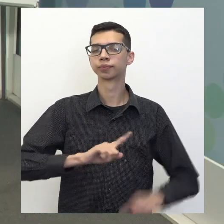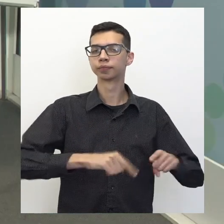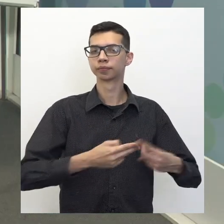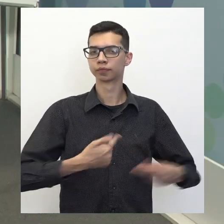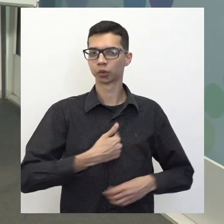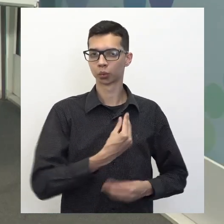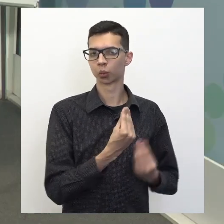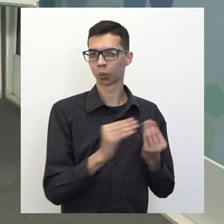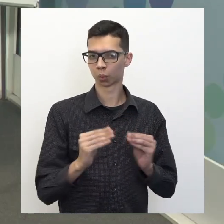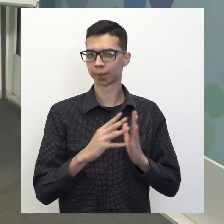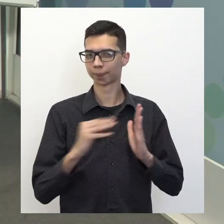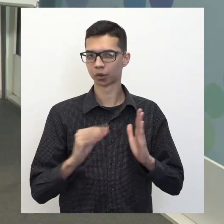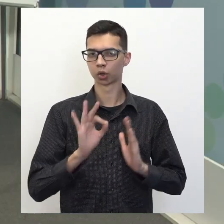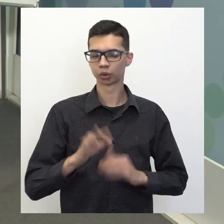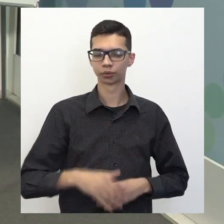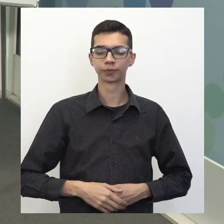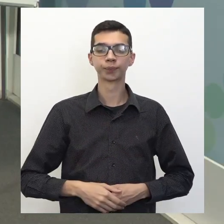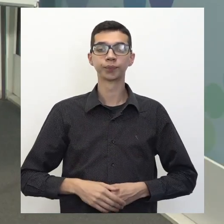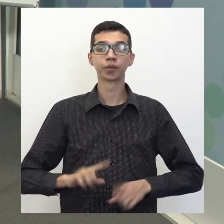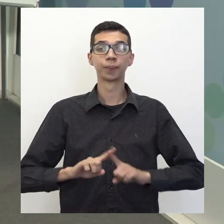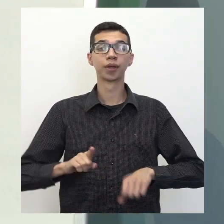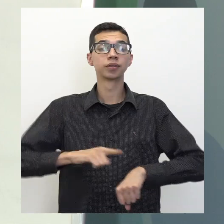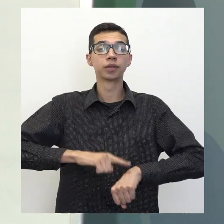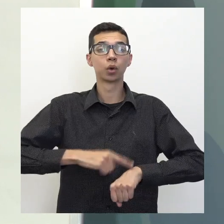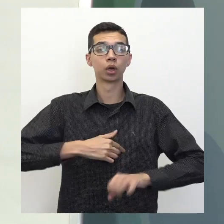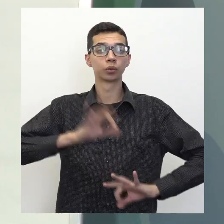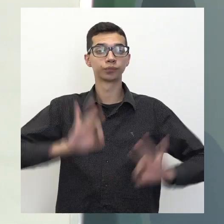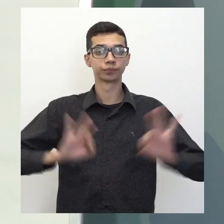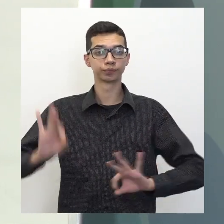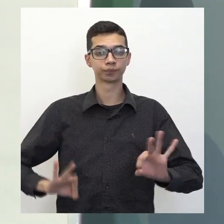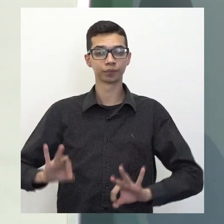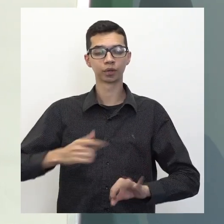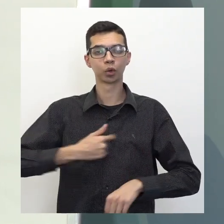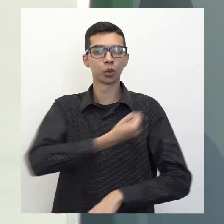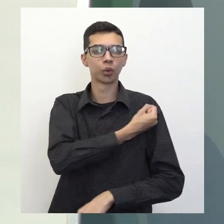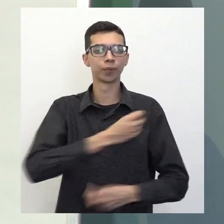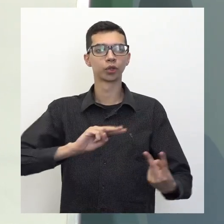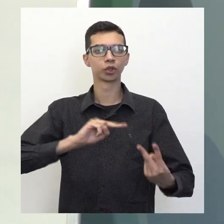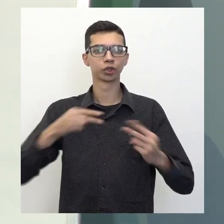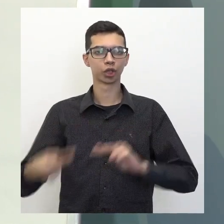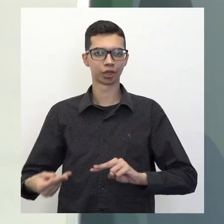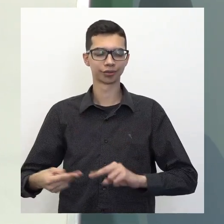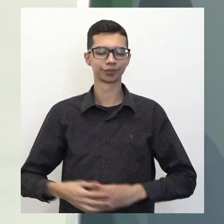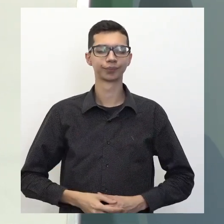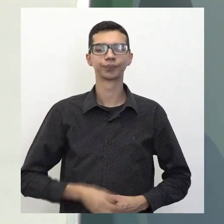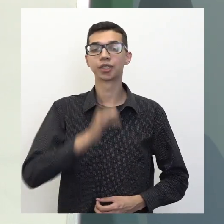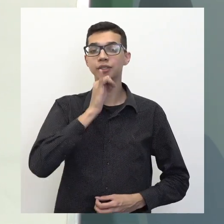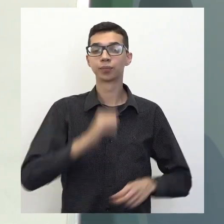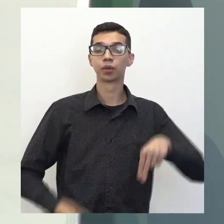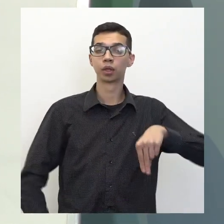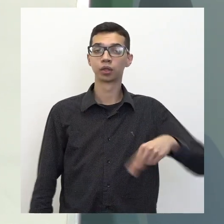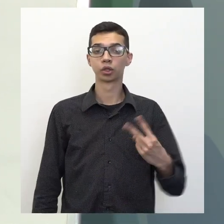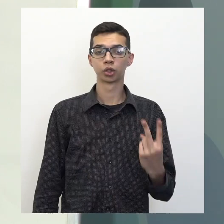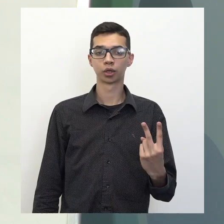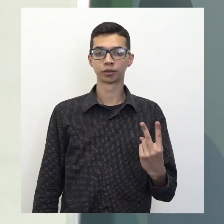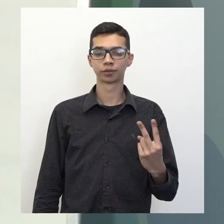a conta, eu inverti os valores, né? Ao invés de colocar o valor do N2O4,